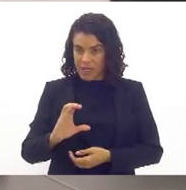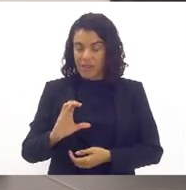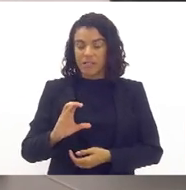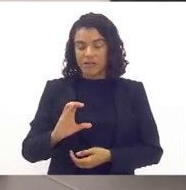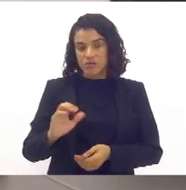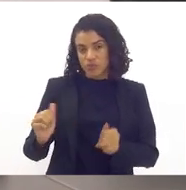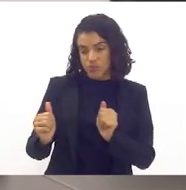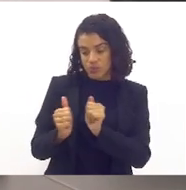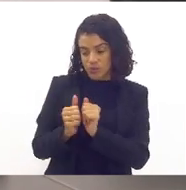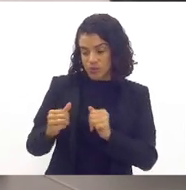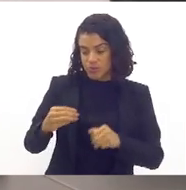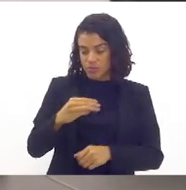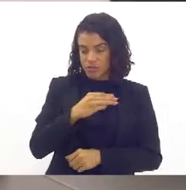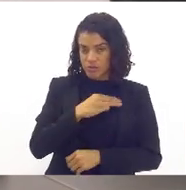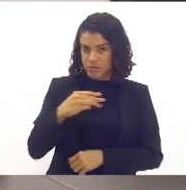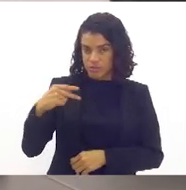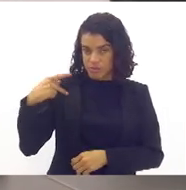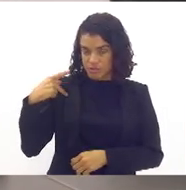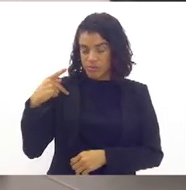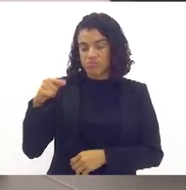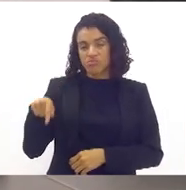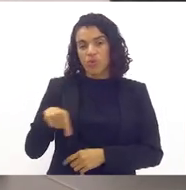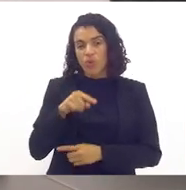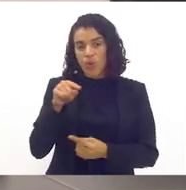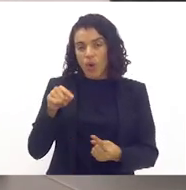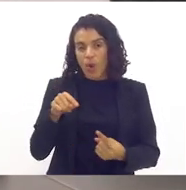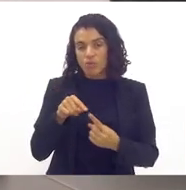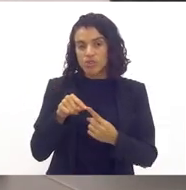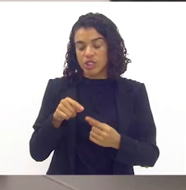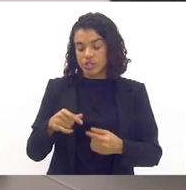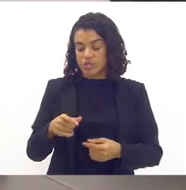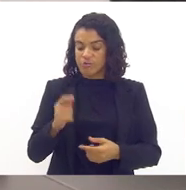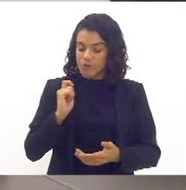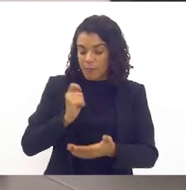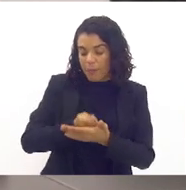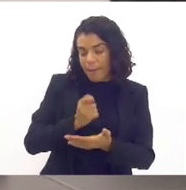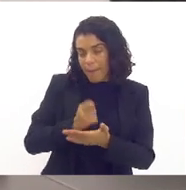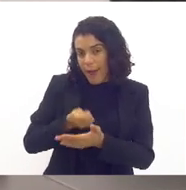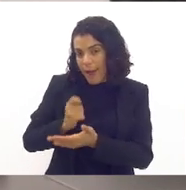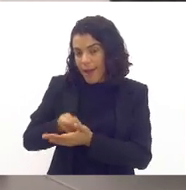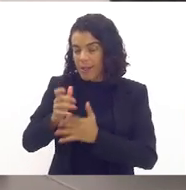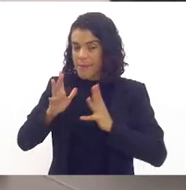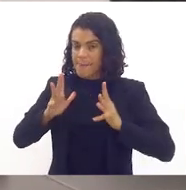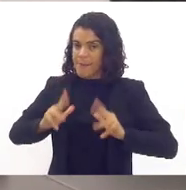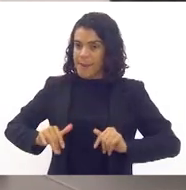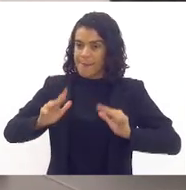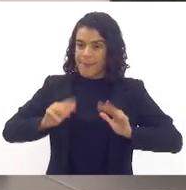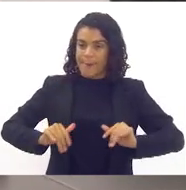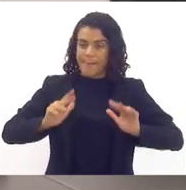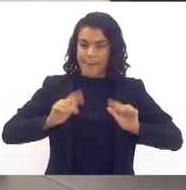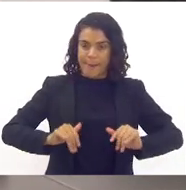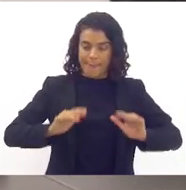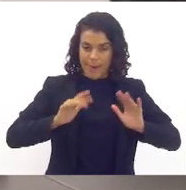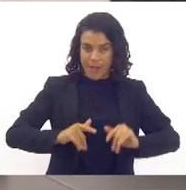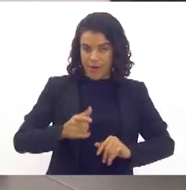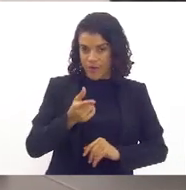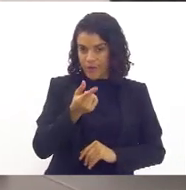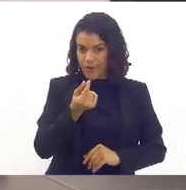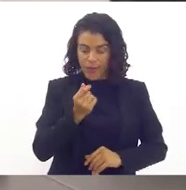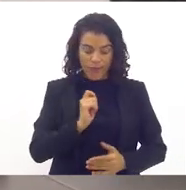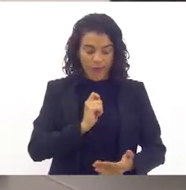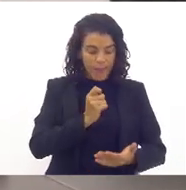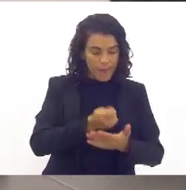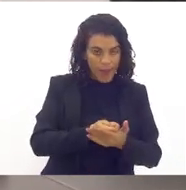junto ao Ministério Público, para poder realmente honrar todo aqui os valores que foram pagos a menor